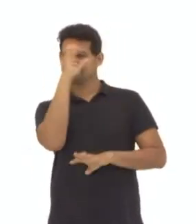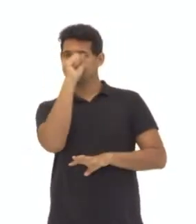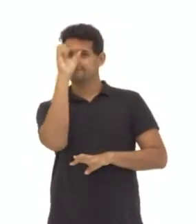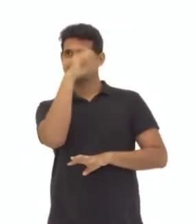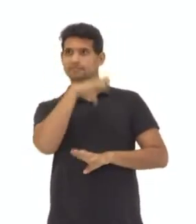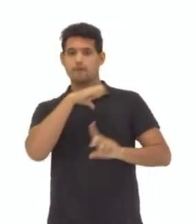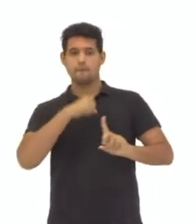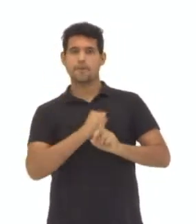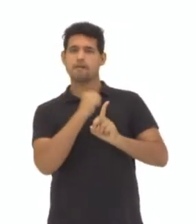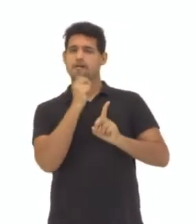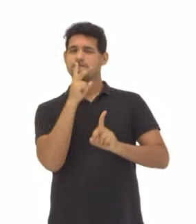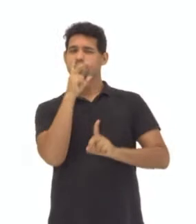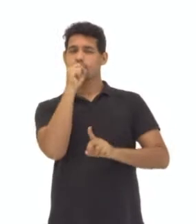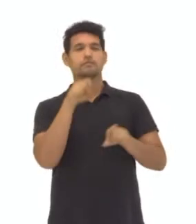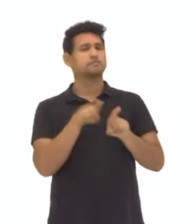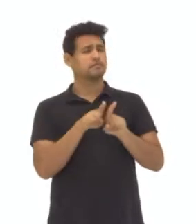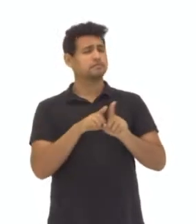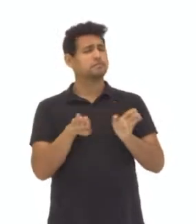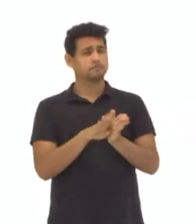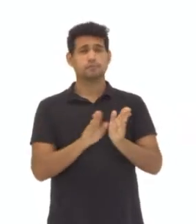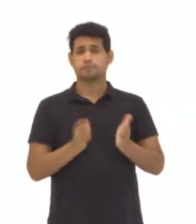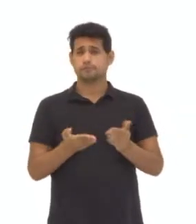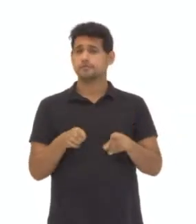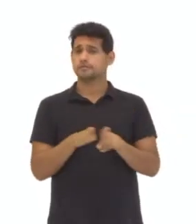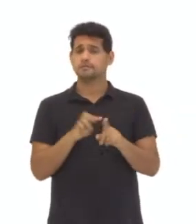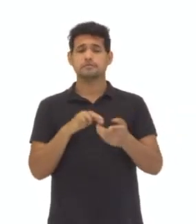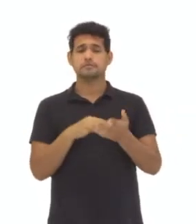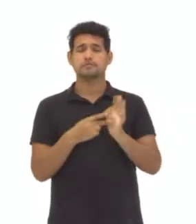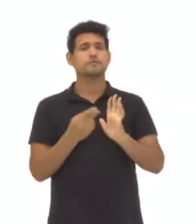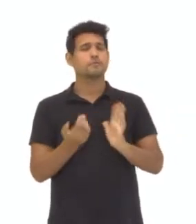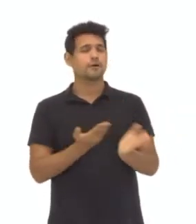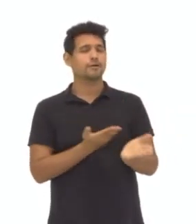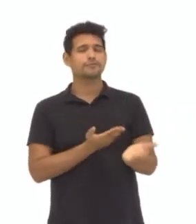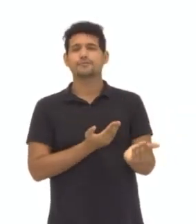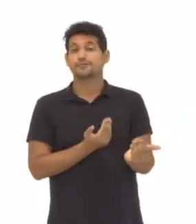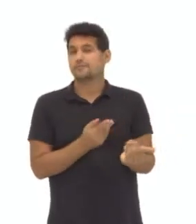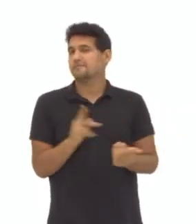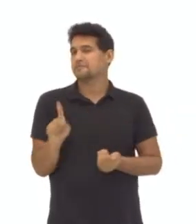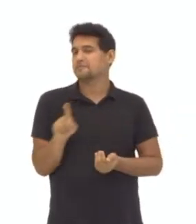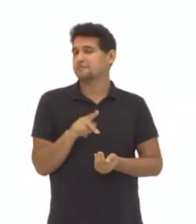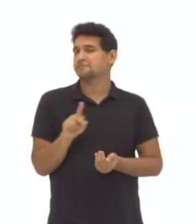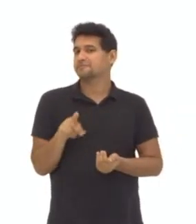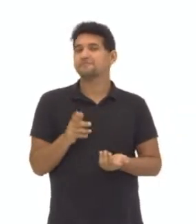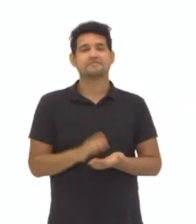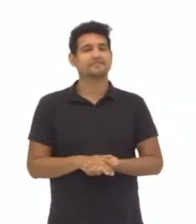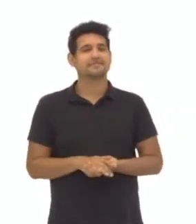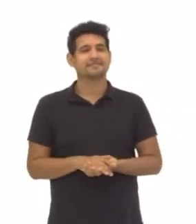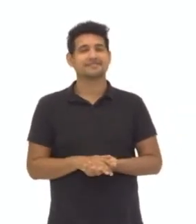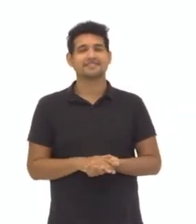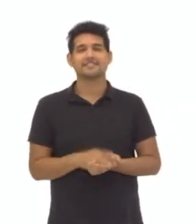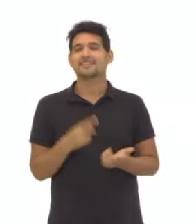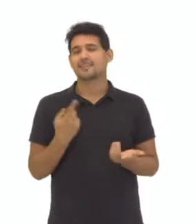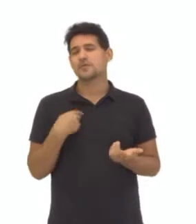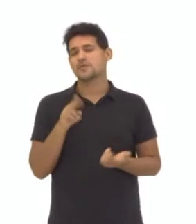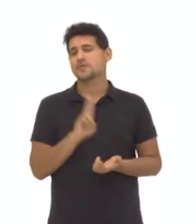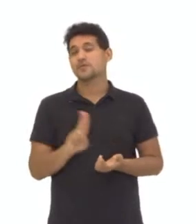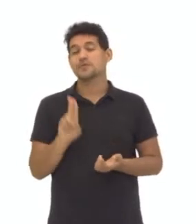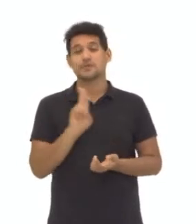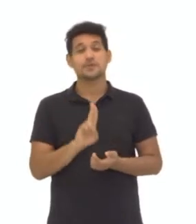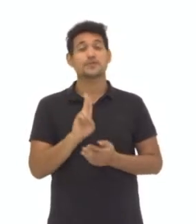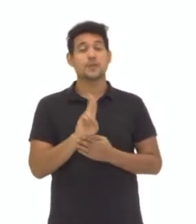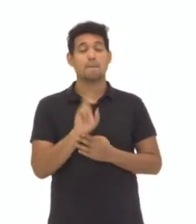causou impacto e causa até hoje foi uma jovem professorinha. É claro que eu uso esse